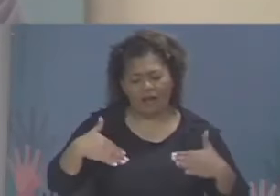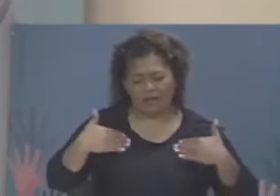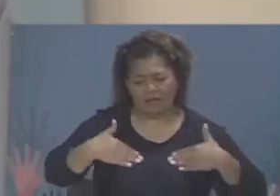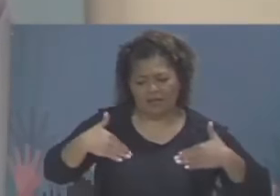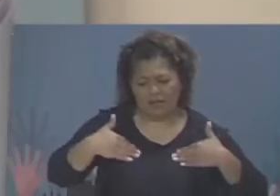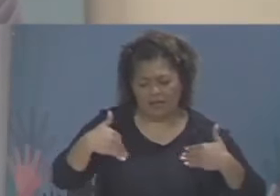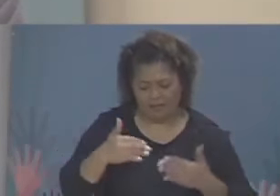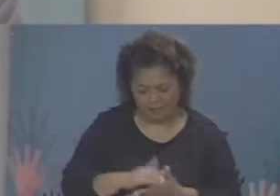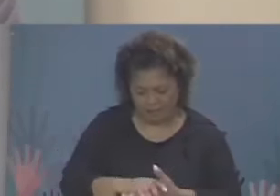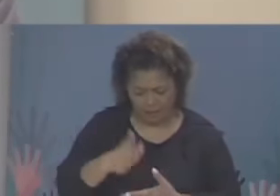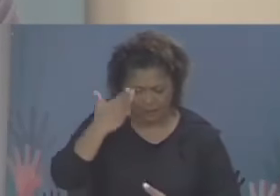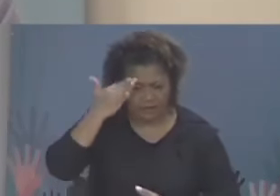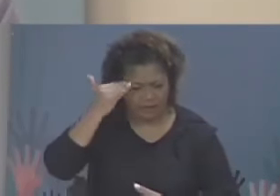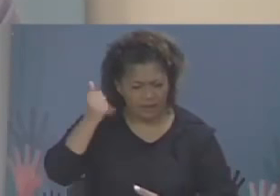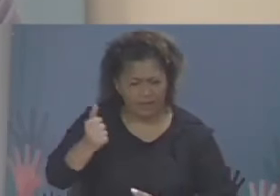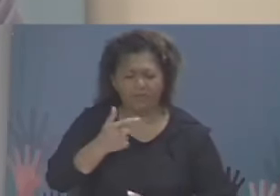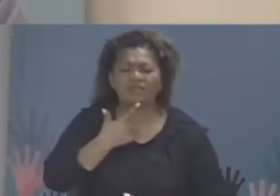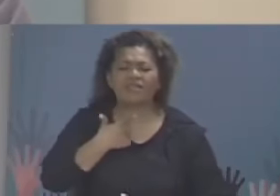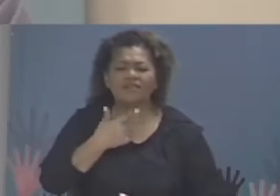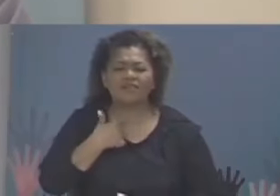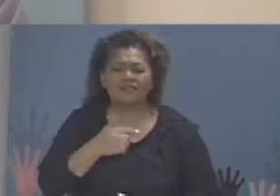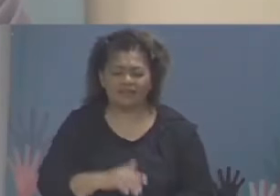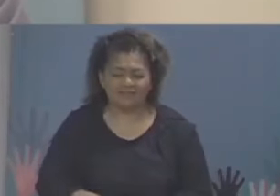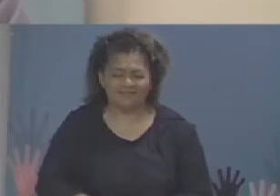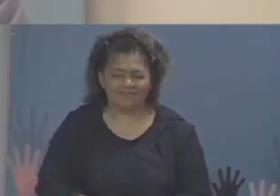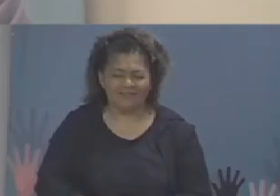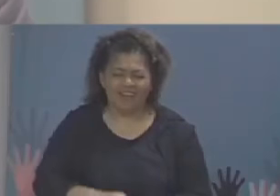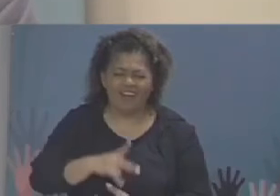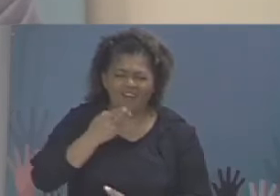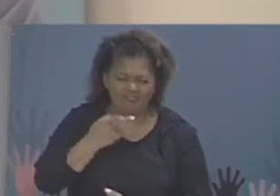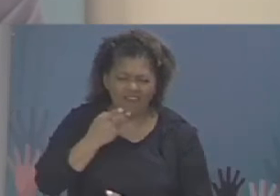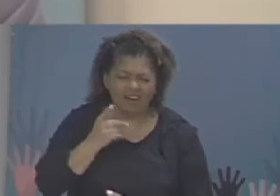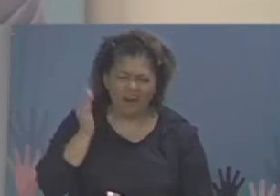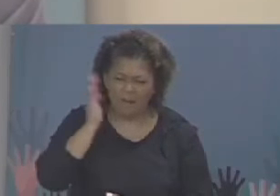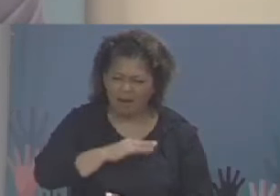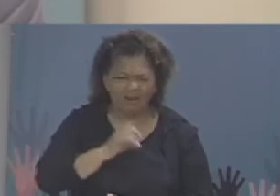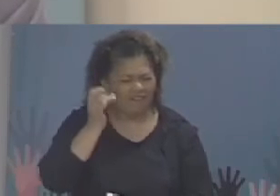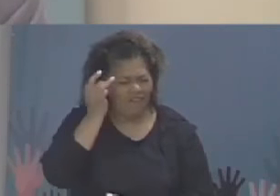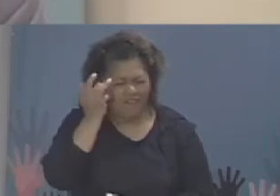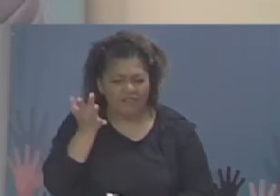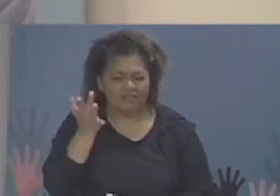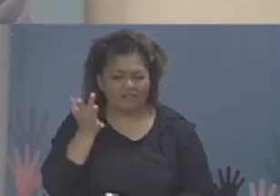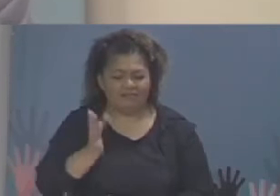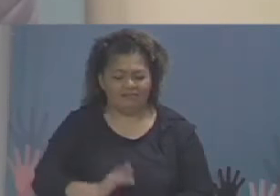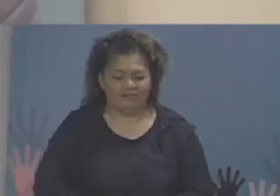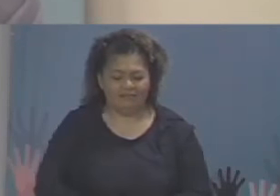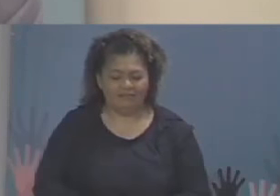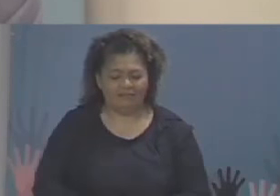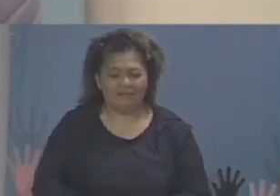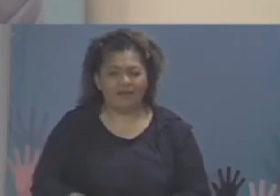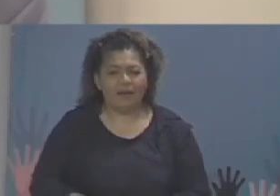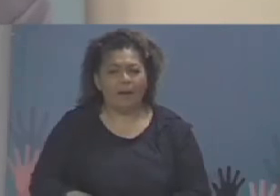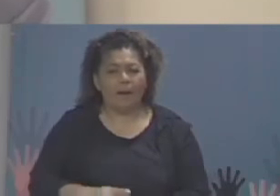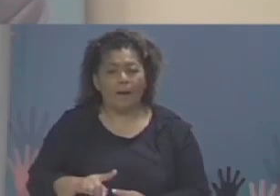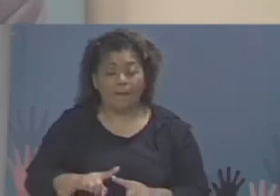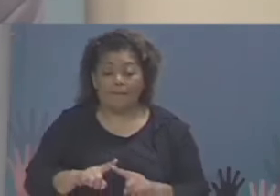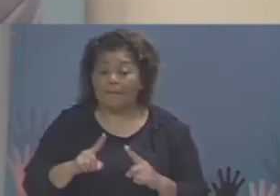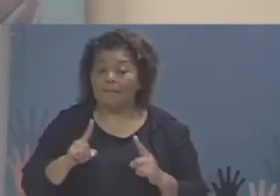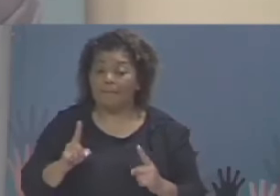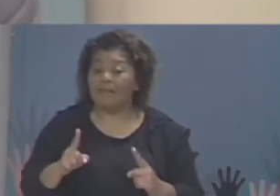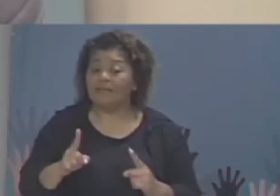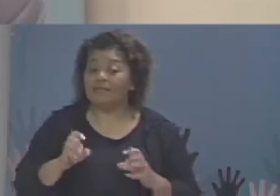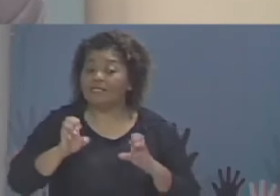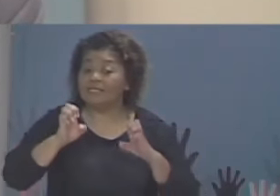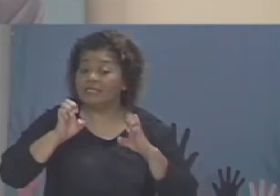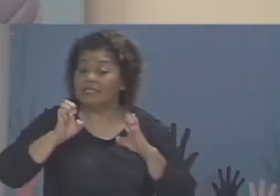seguinte, nós sabemos que apontar o dedo e criticar é muito fácil. Vocês estão na gestão e certamente haverá coisas a serem criticadas. O outro, Rogério, já foi na gestão e